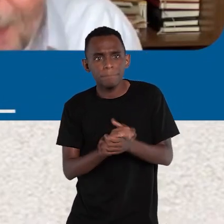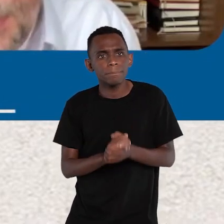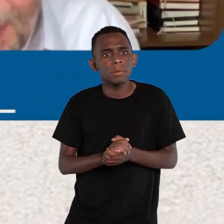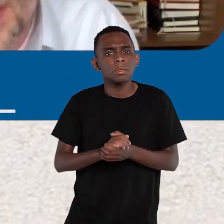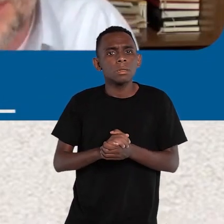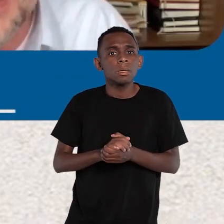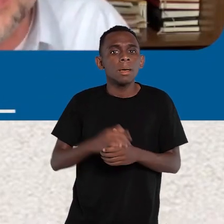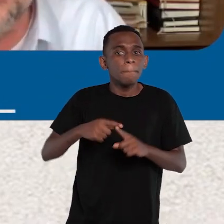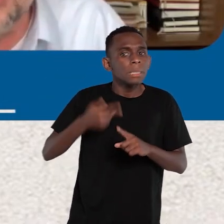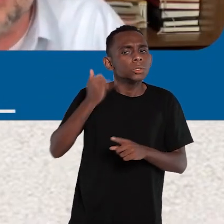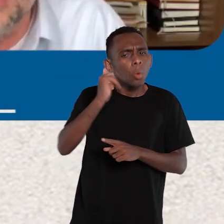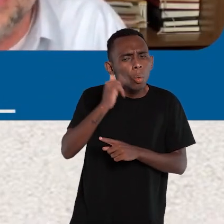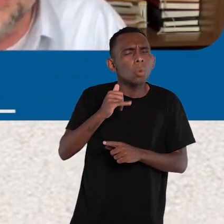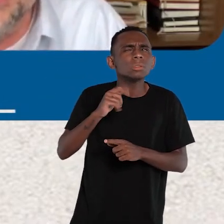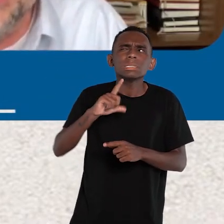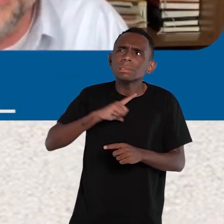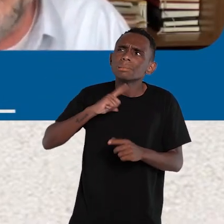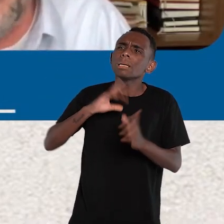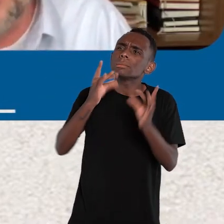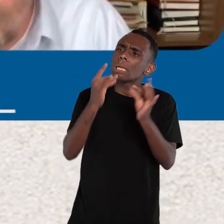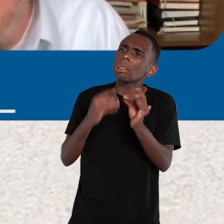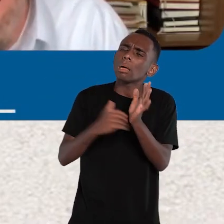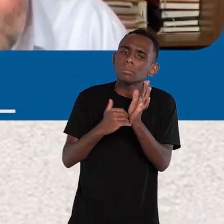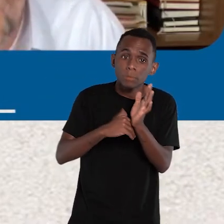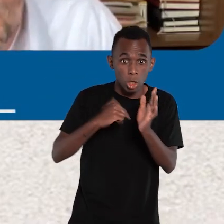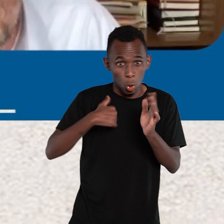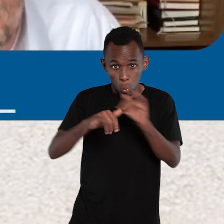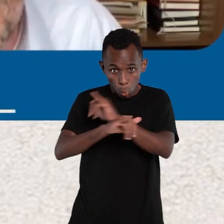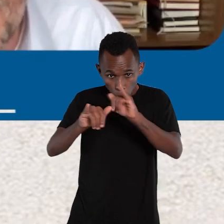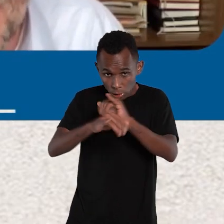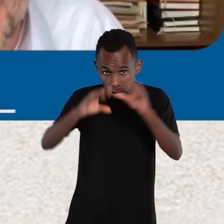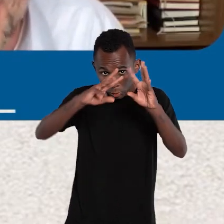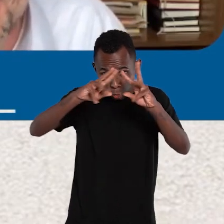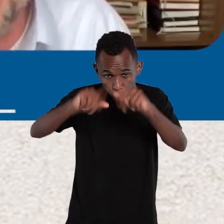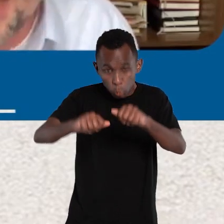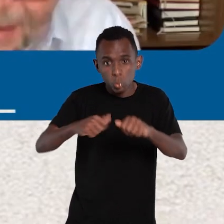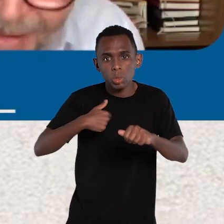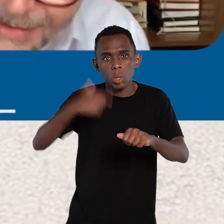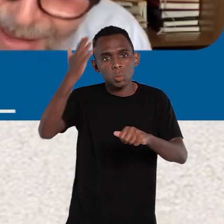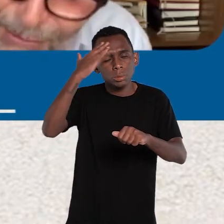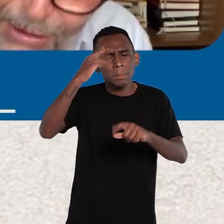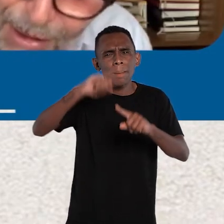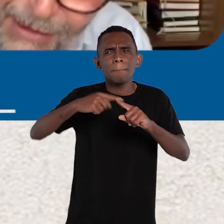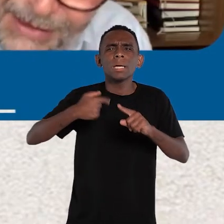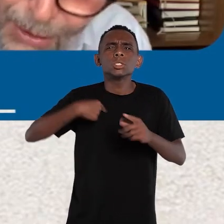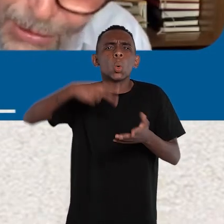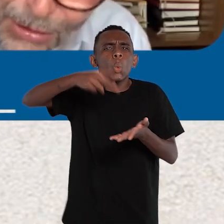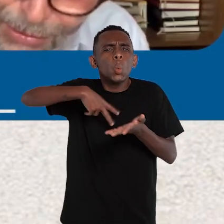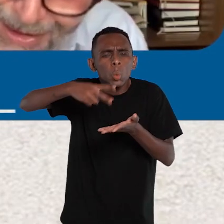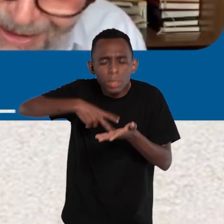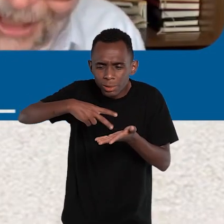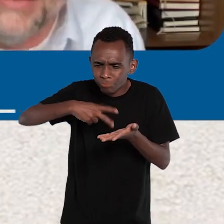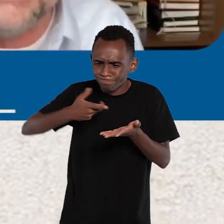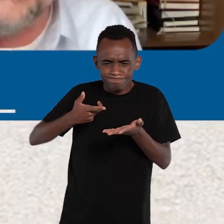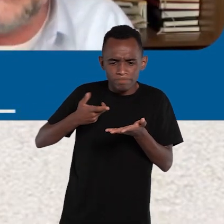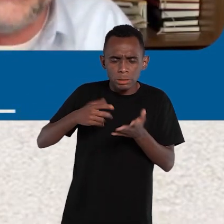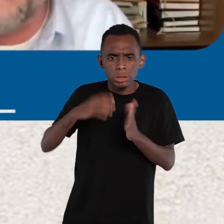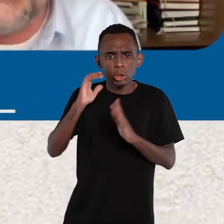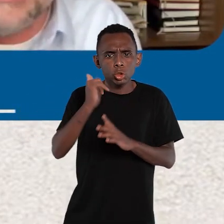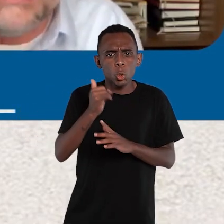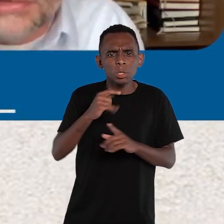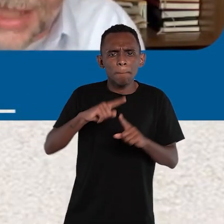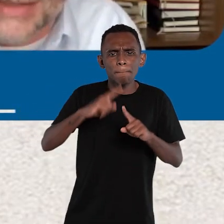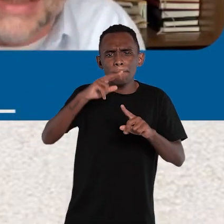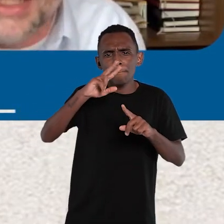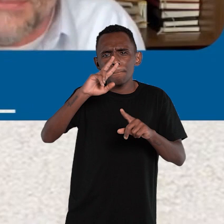para mim, também ele é misterioso. Eu contei tudo o que eu sabia, mas ainda assim, quando eu leio esse conto, eu entendo que